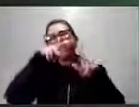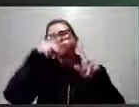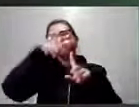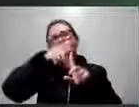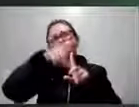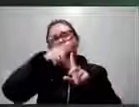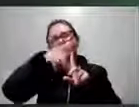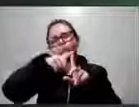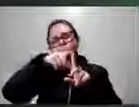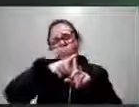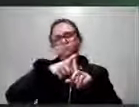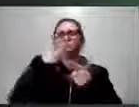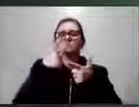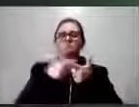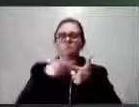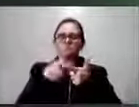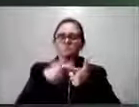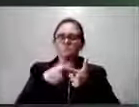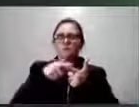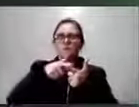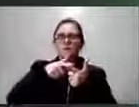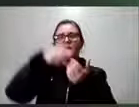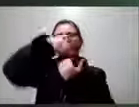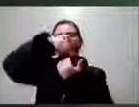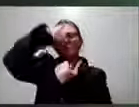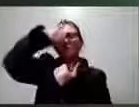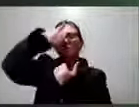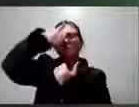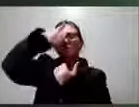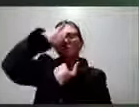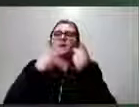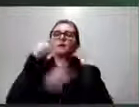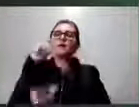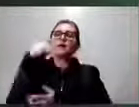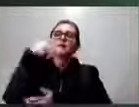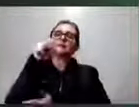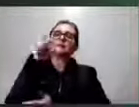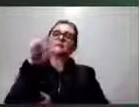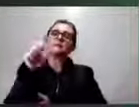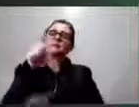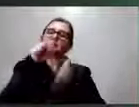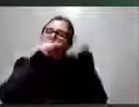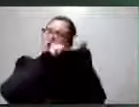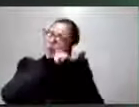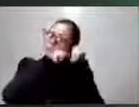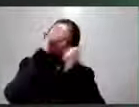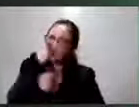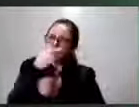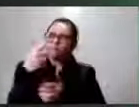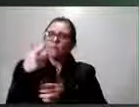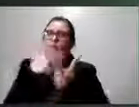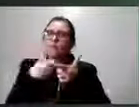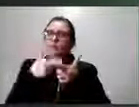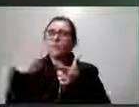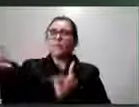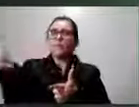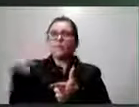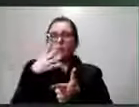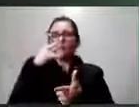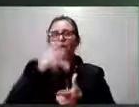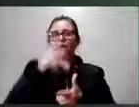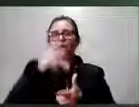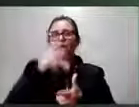transtornos nessa articulação com relação à anestesia e sedação. não é um problema novo em